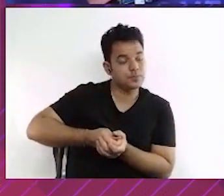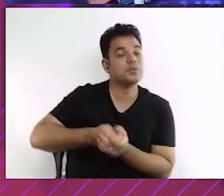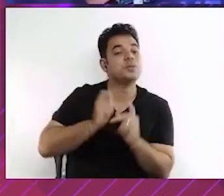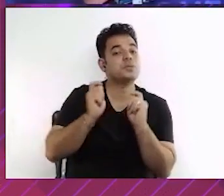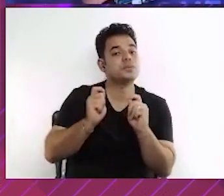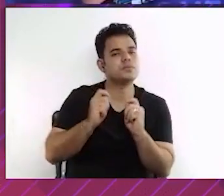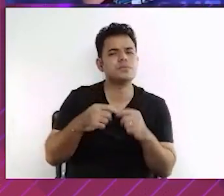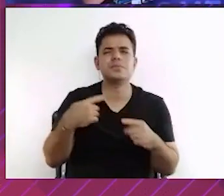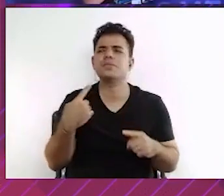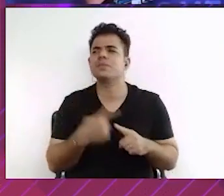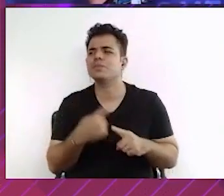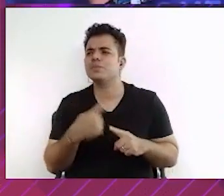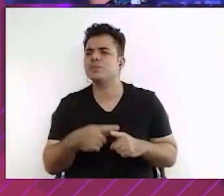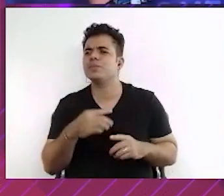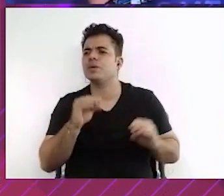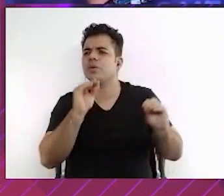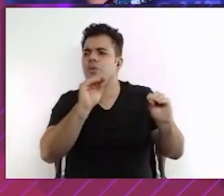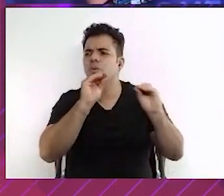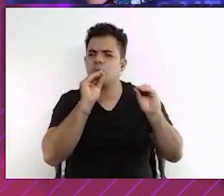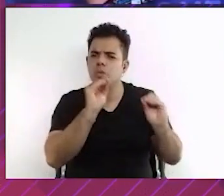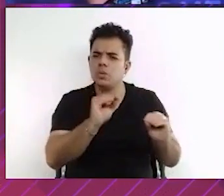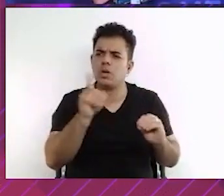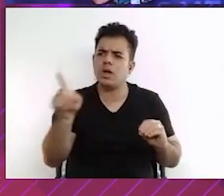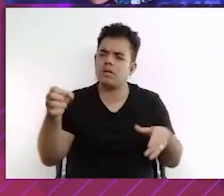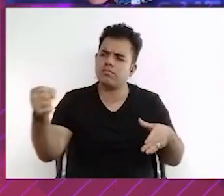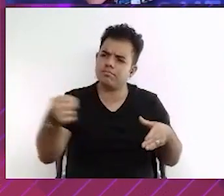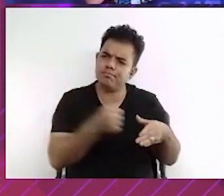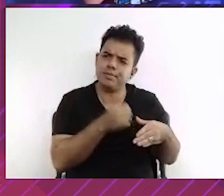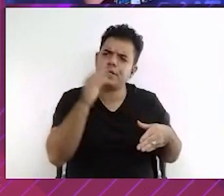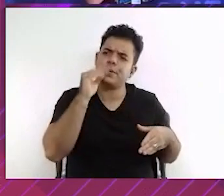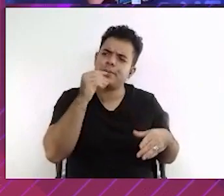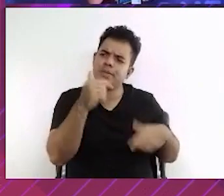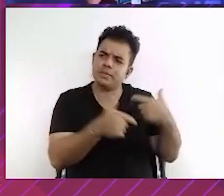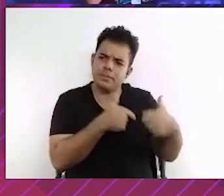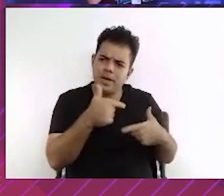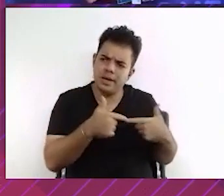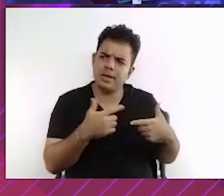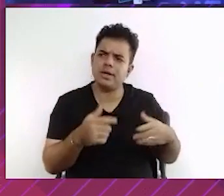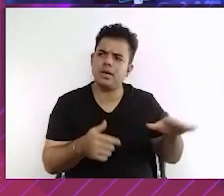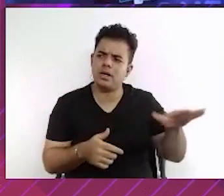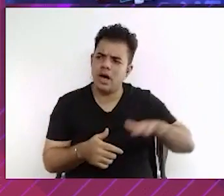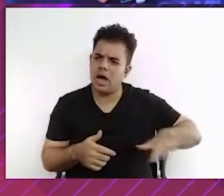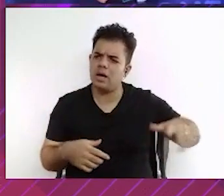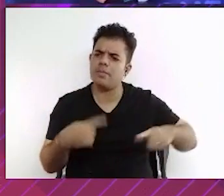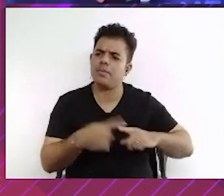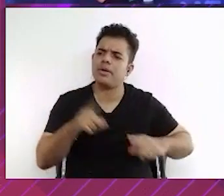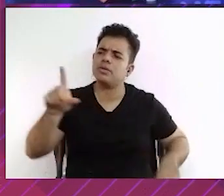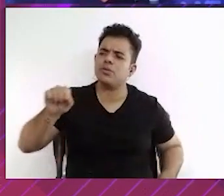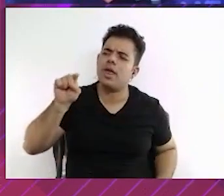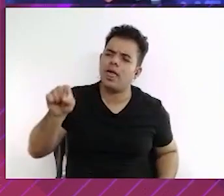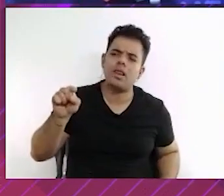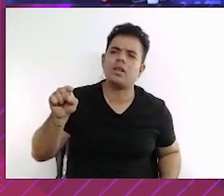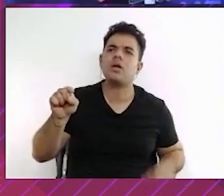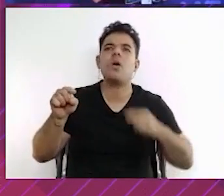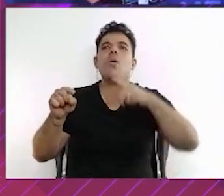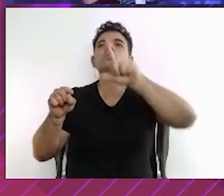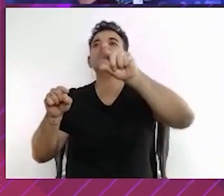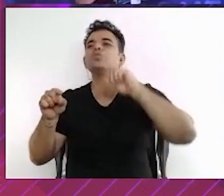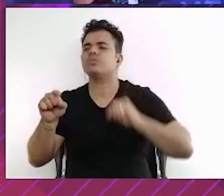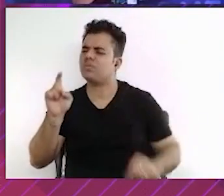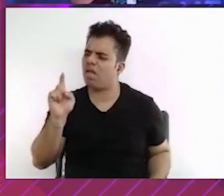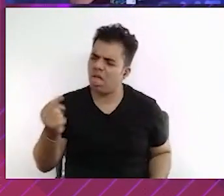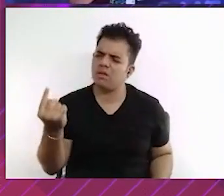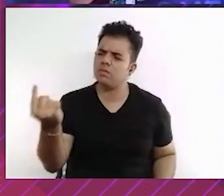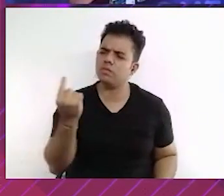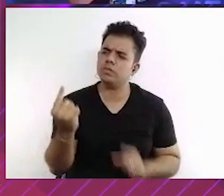esse colaborador nesse dia, nesse setor, e não outro? Por que eu escolhi ele e não esse outro aqui? É aí que